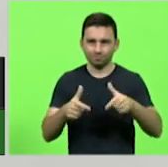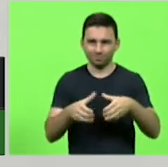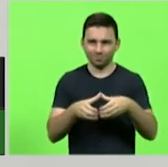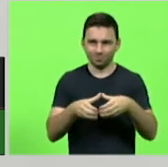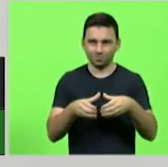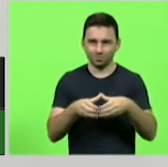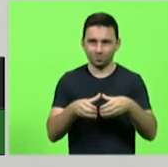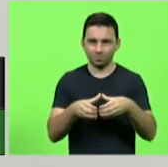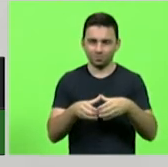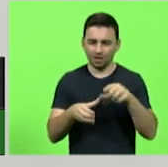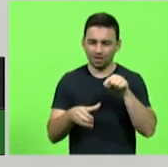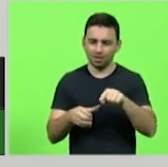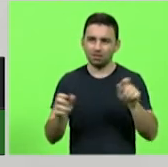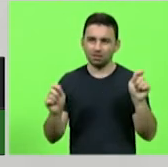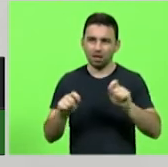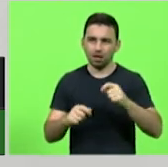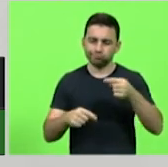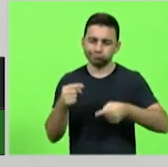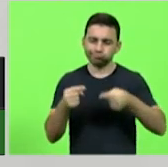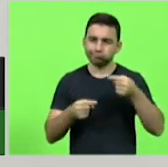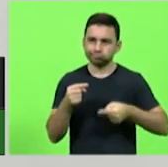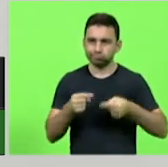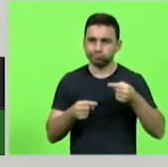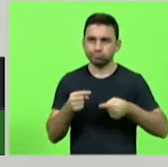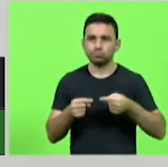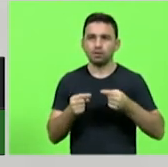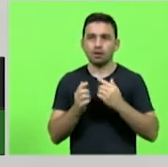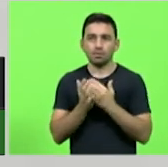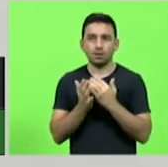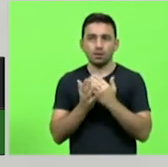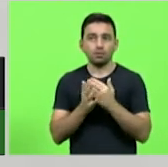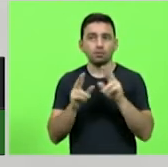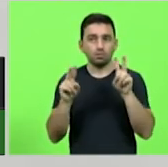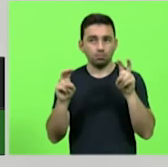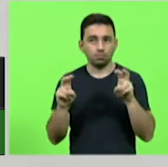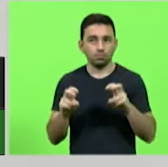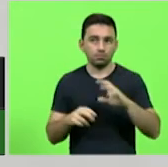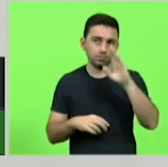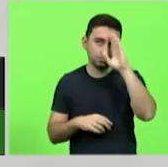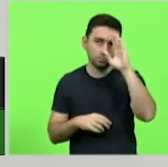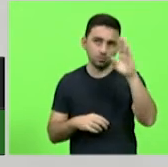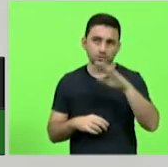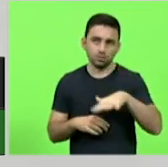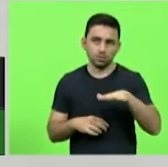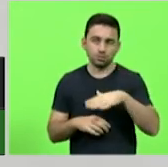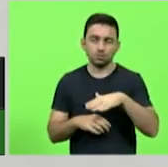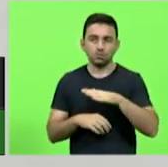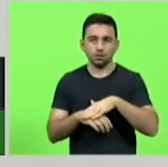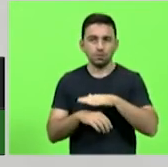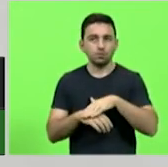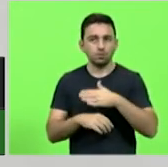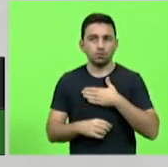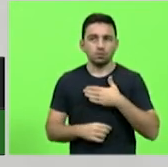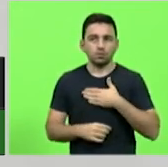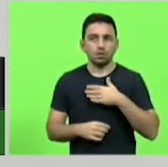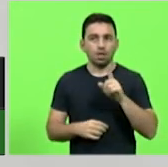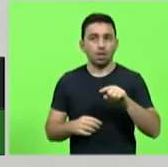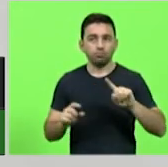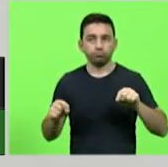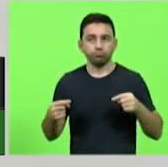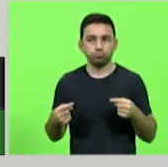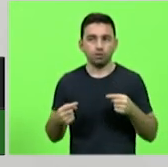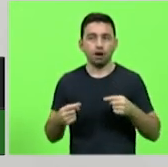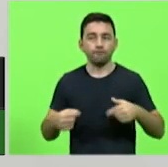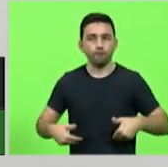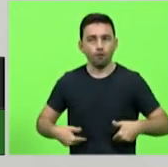vai possibilitar debater algumas das questões prioritárias do nosso mandato, como o enfrentamento à